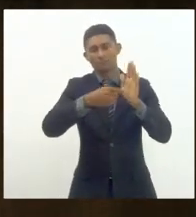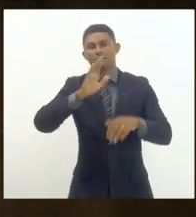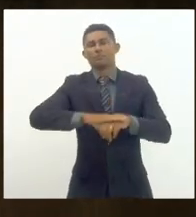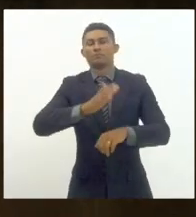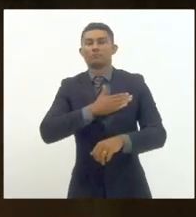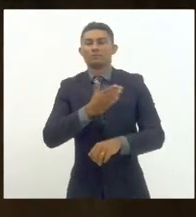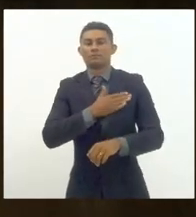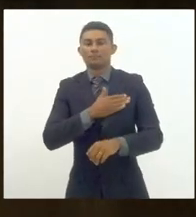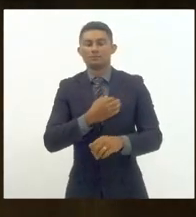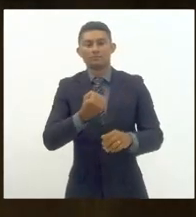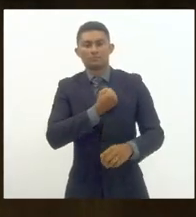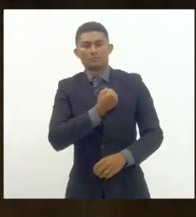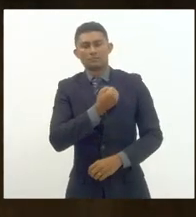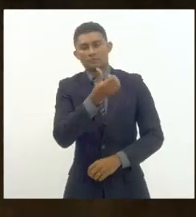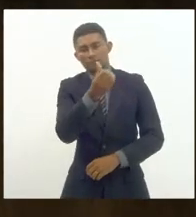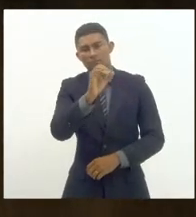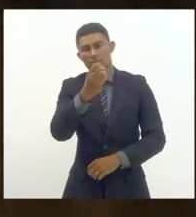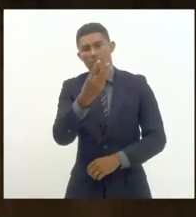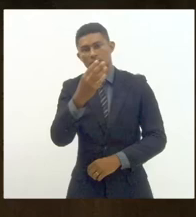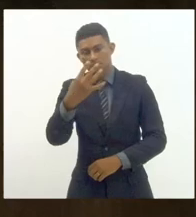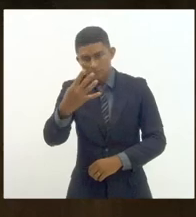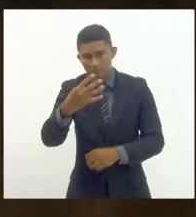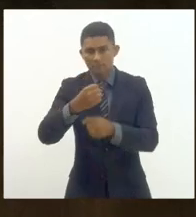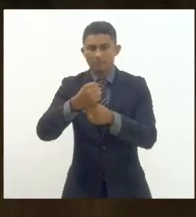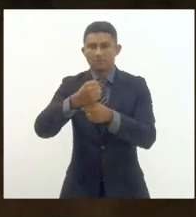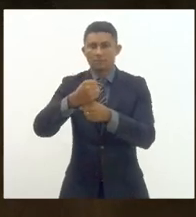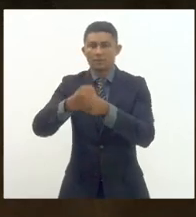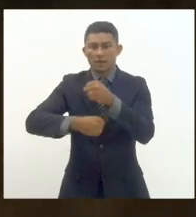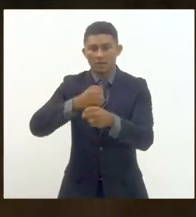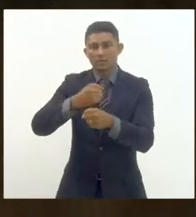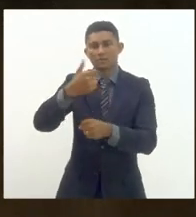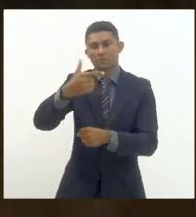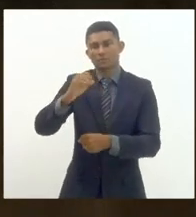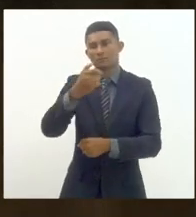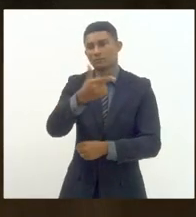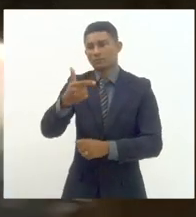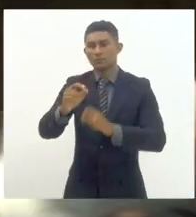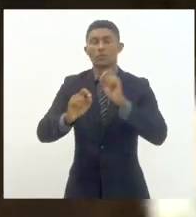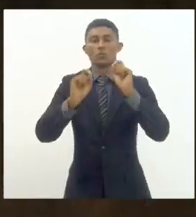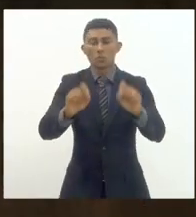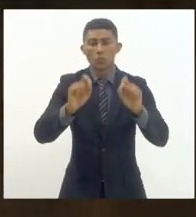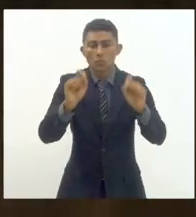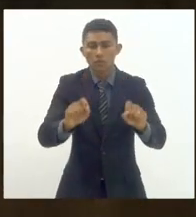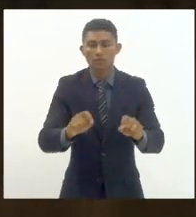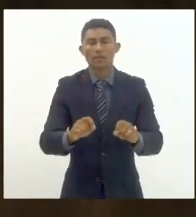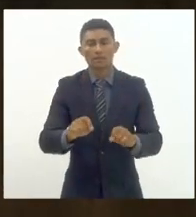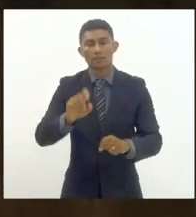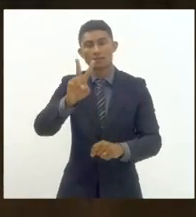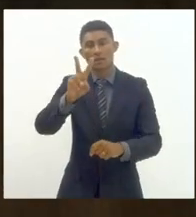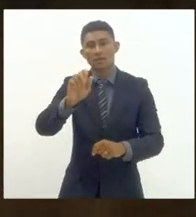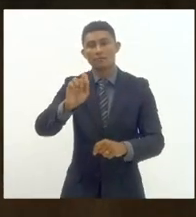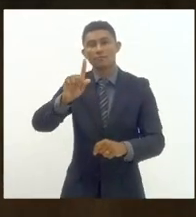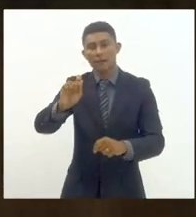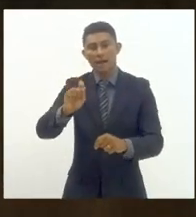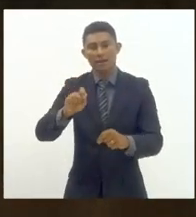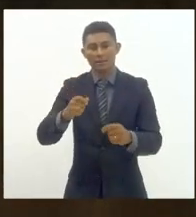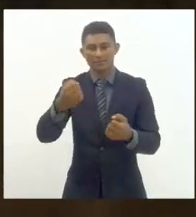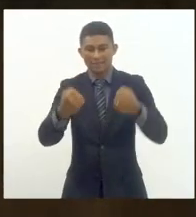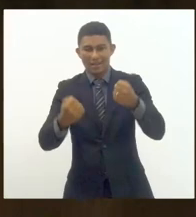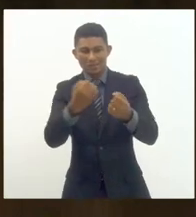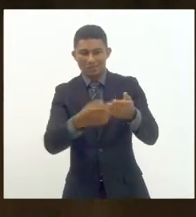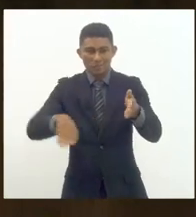o 6034 de 2022, que dispõe sobre o fornecimento de vagas de estacionamento